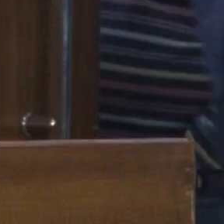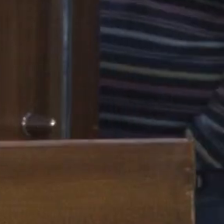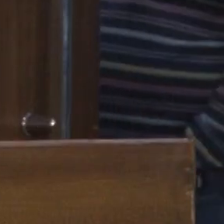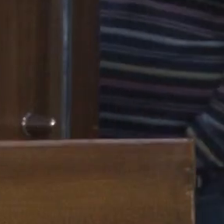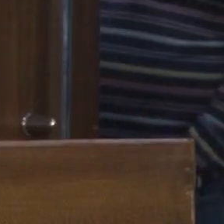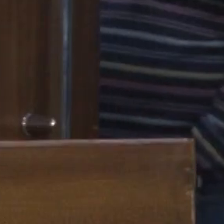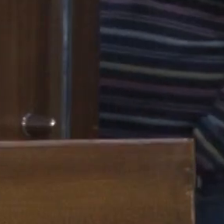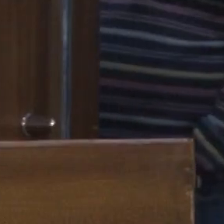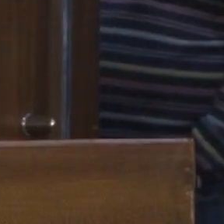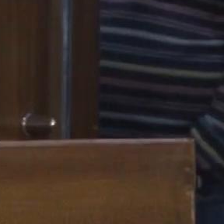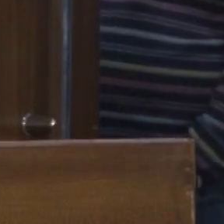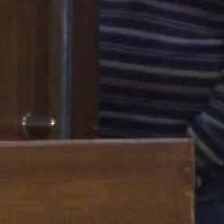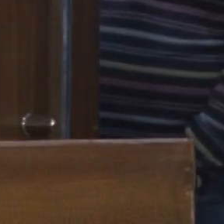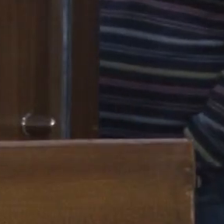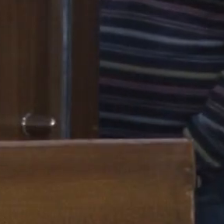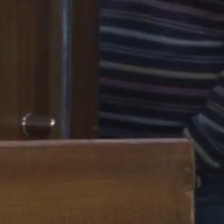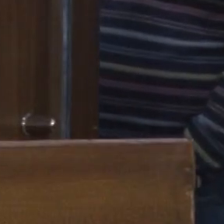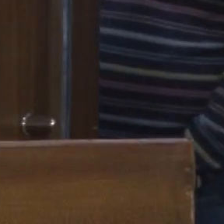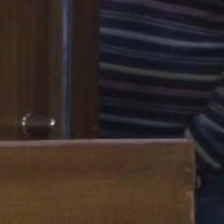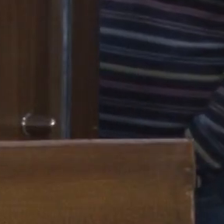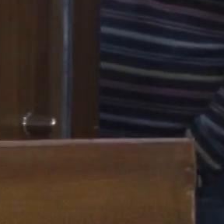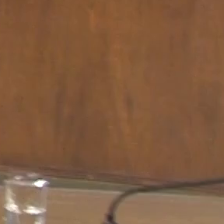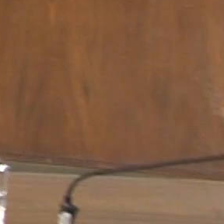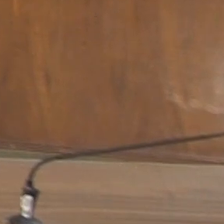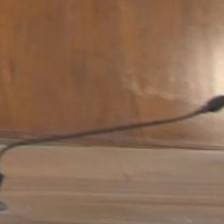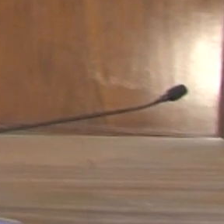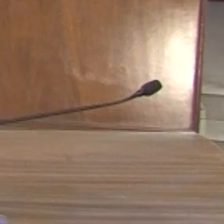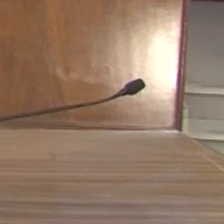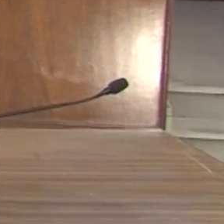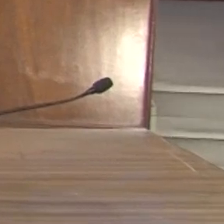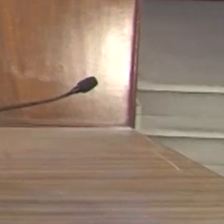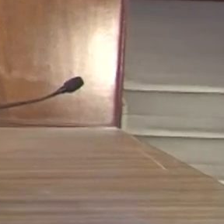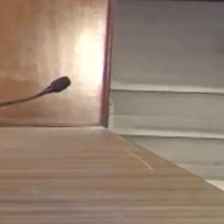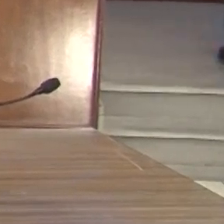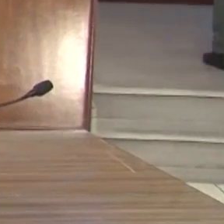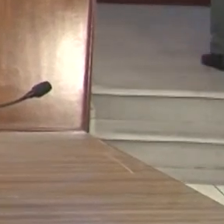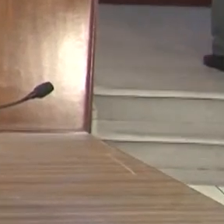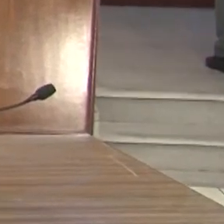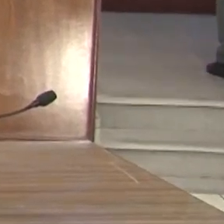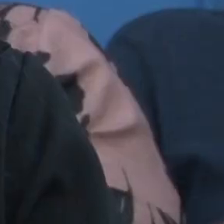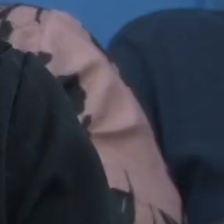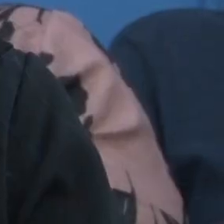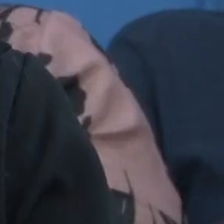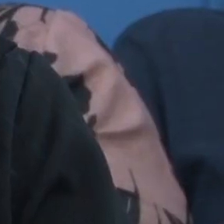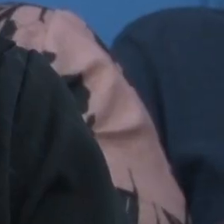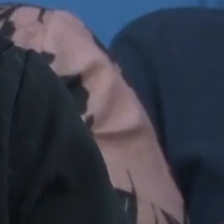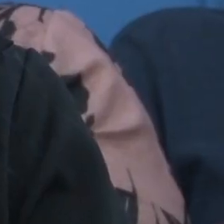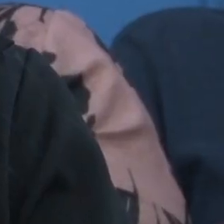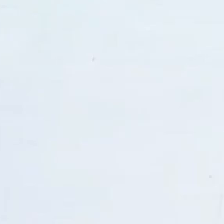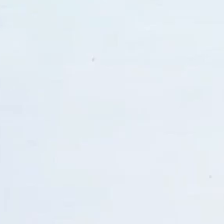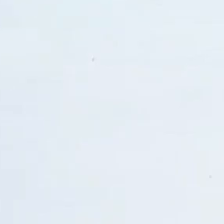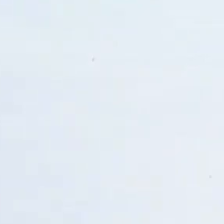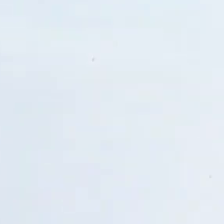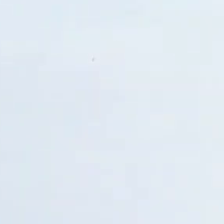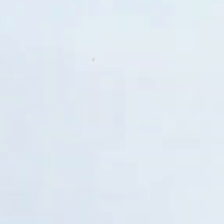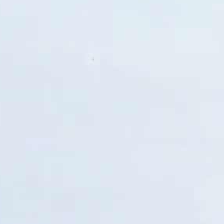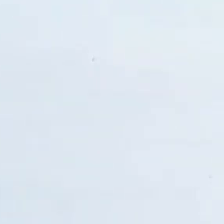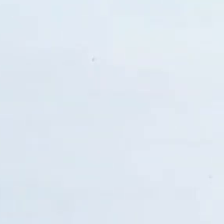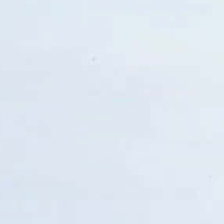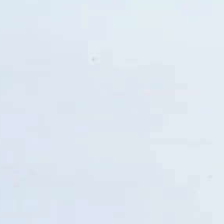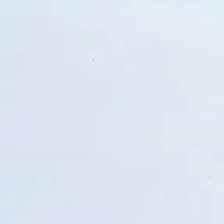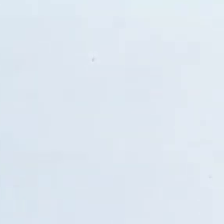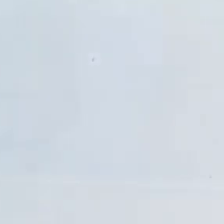paz e o vereador Rafael Tuca também apresentou uma Moção de aplauso atleta combatense Melissa Passarelli pelo